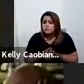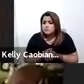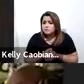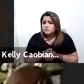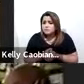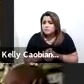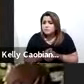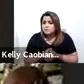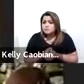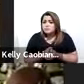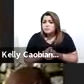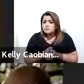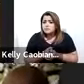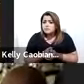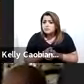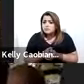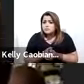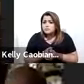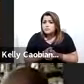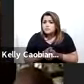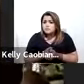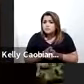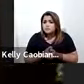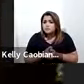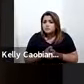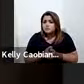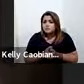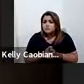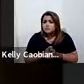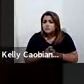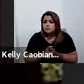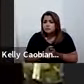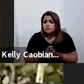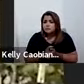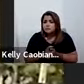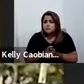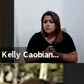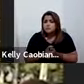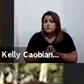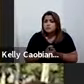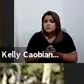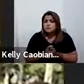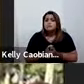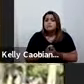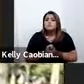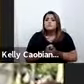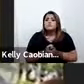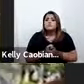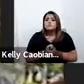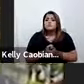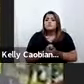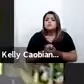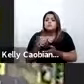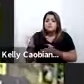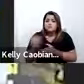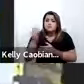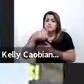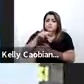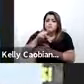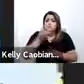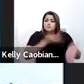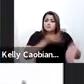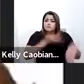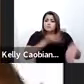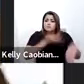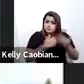sindicato, mas só tem interesse nele. A demonstração de solidariedade que vocês deram